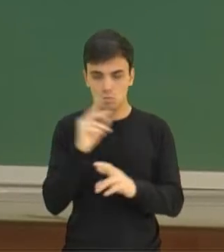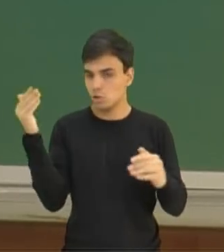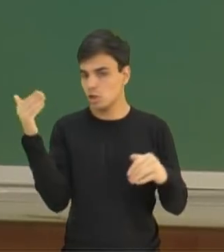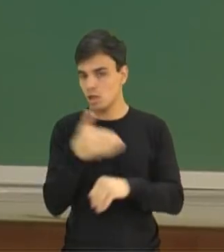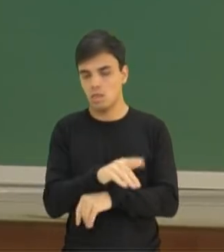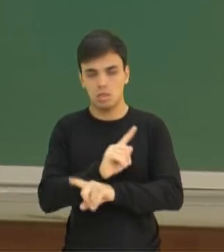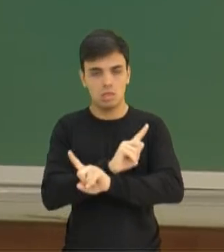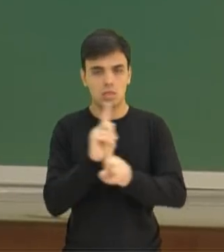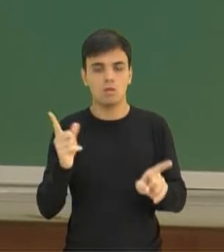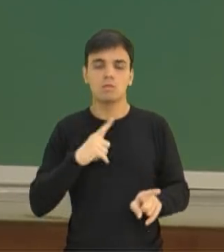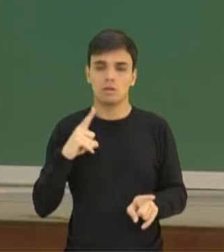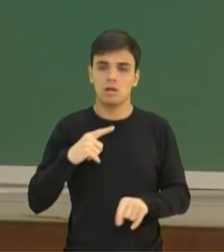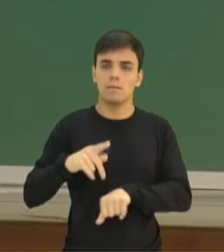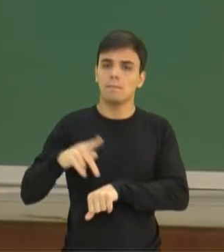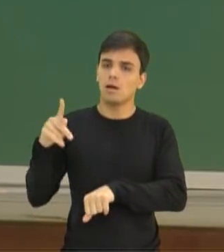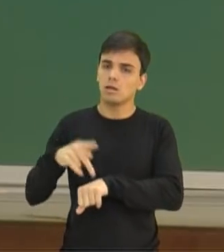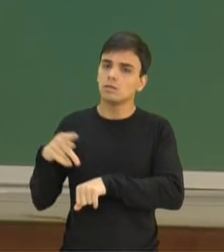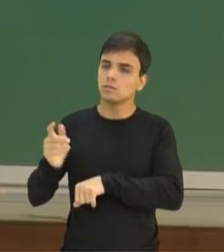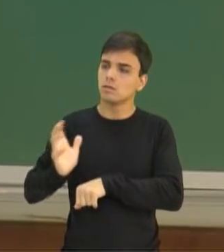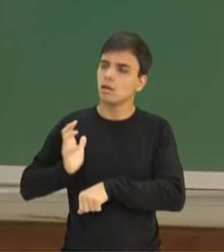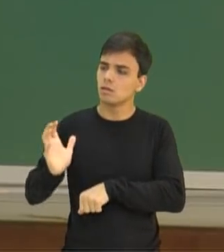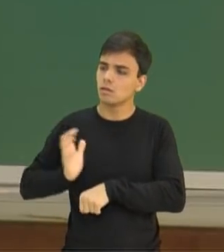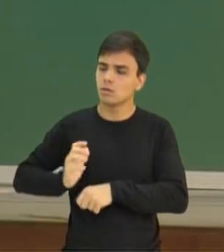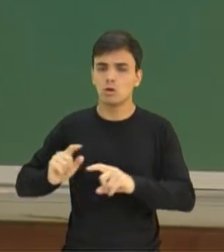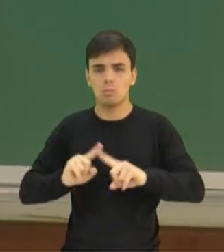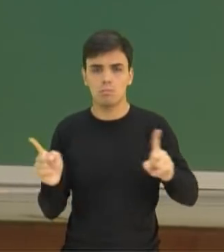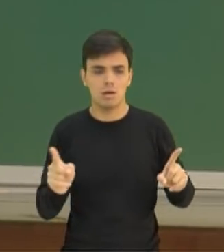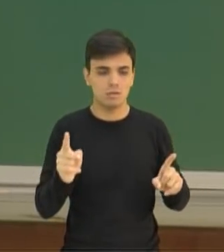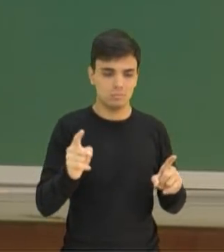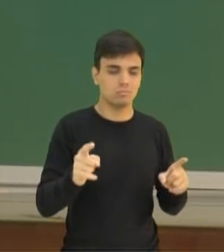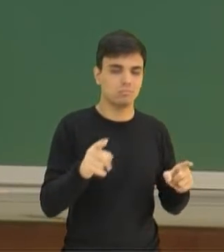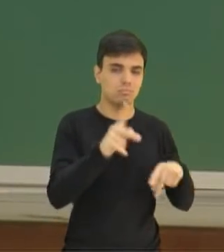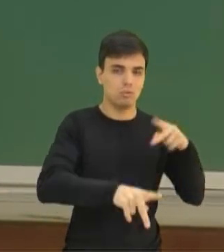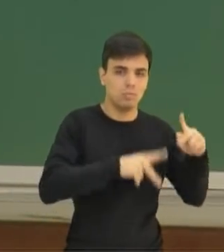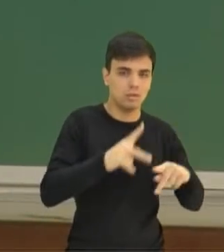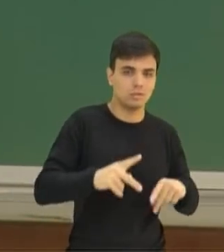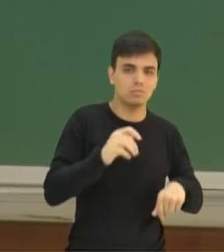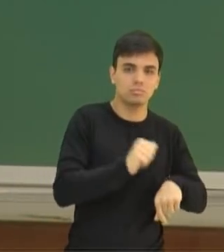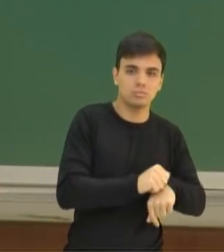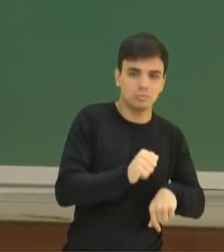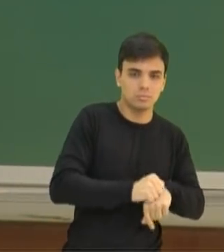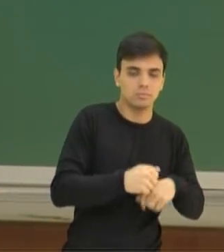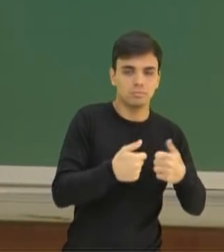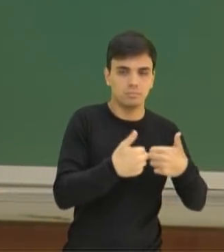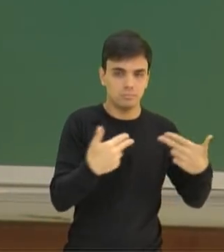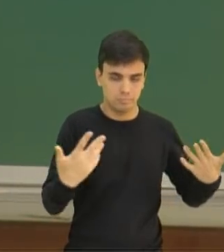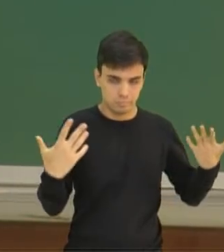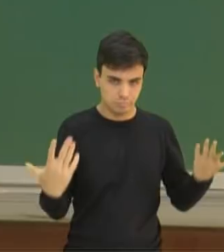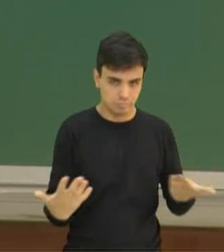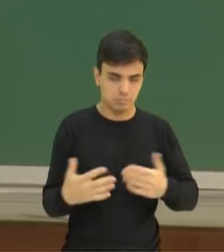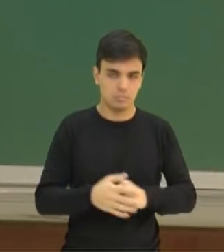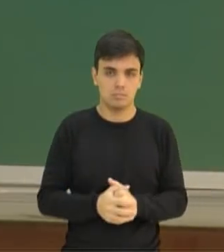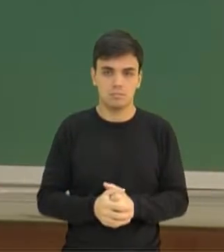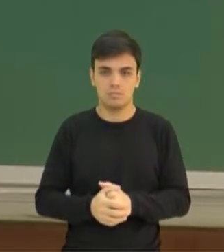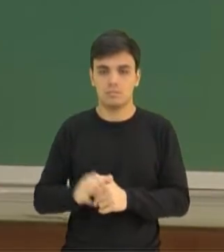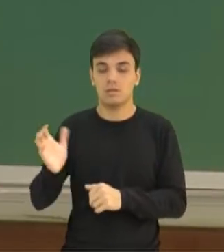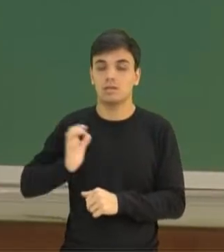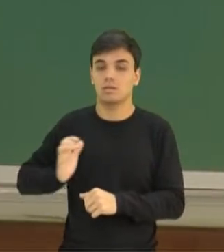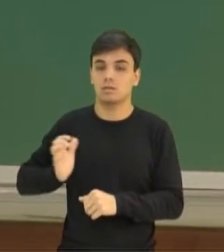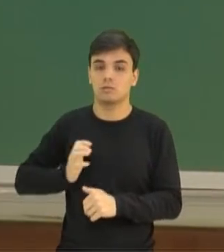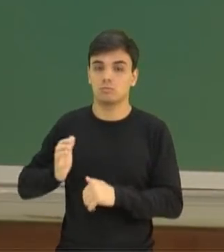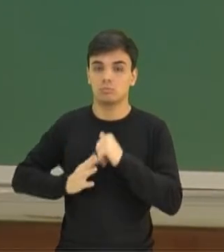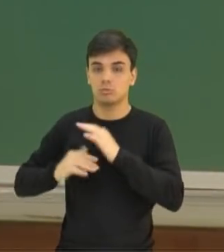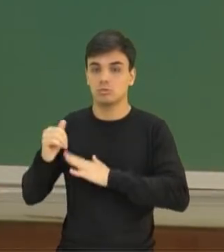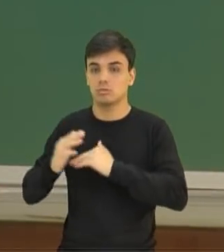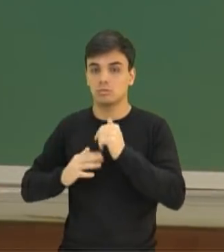que são muito ricos, mas que a população vive em condições precárias ainda, certo? Ricos de produção de riquezas,